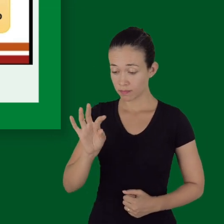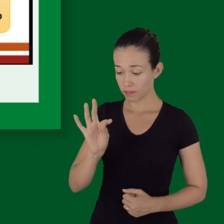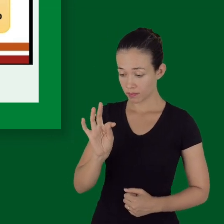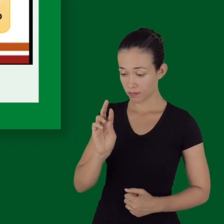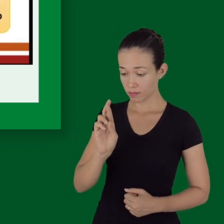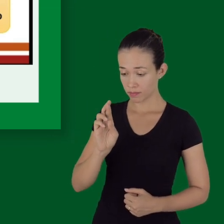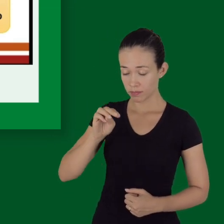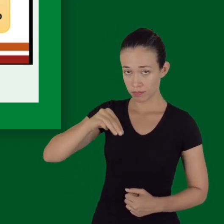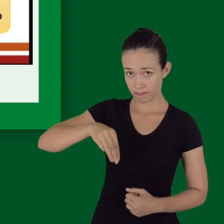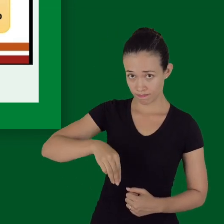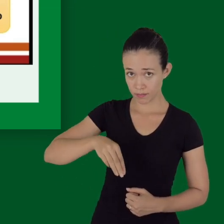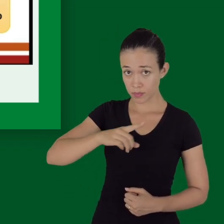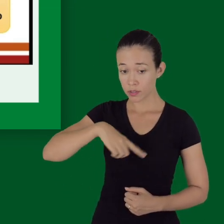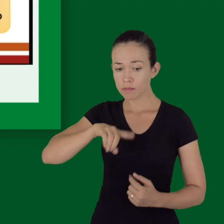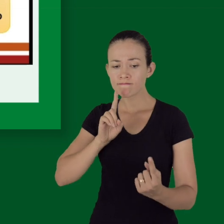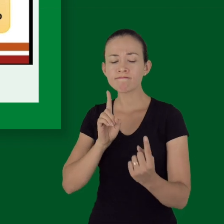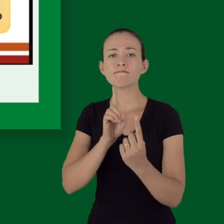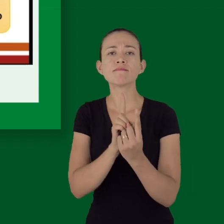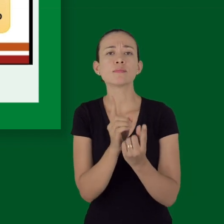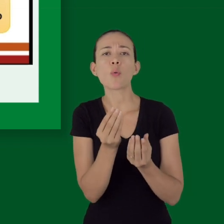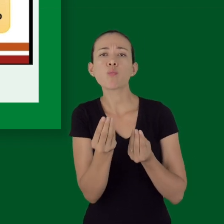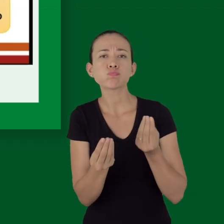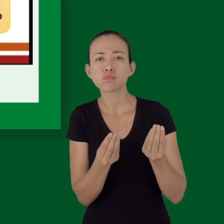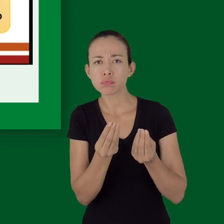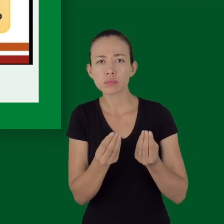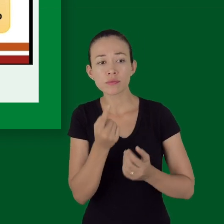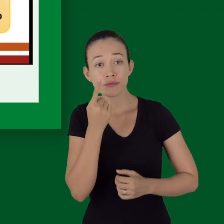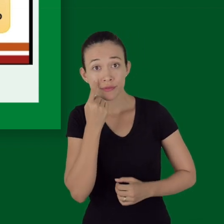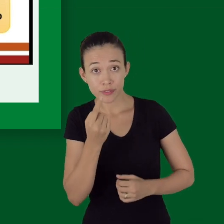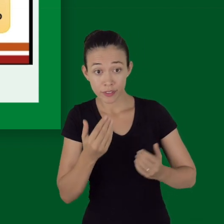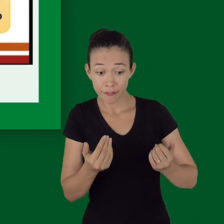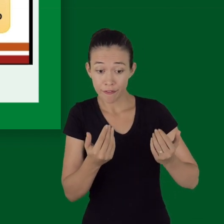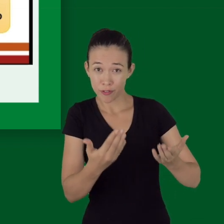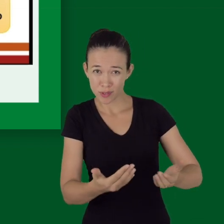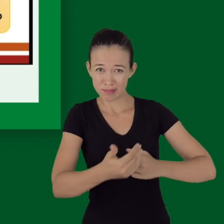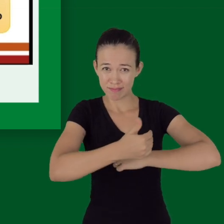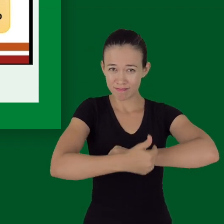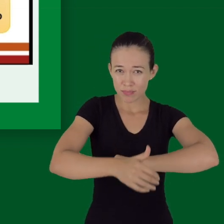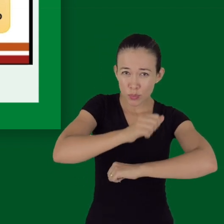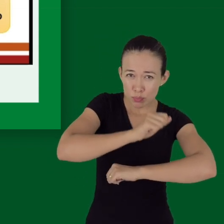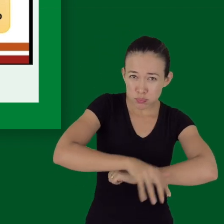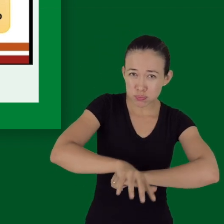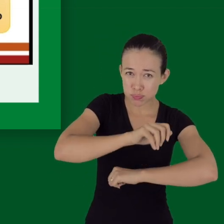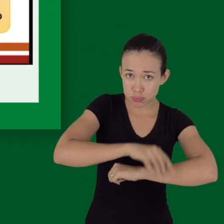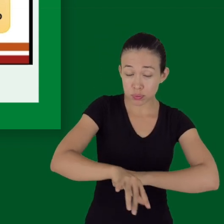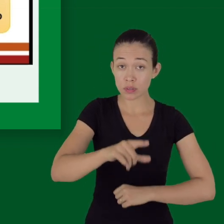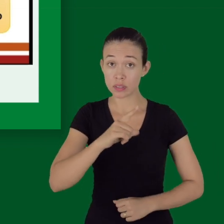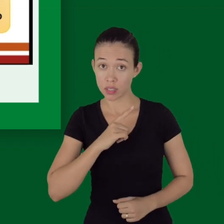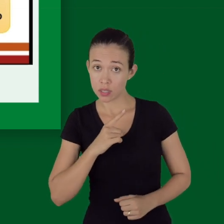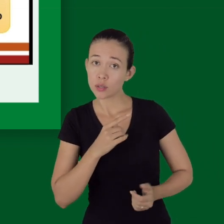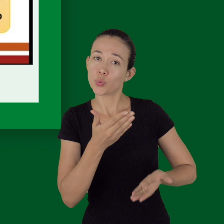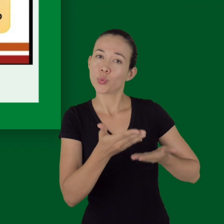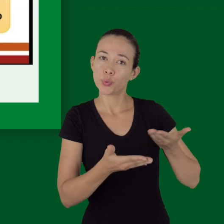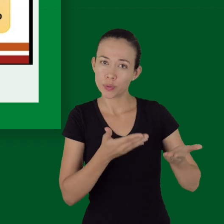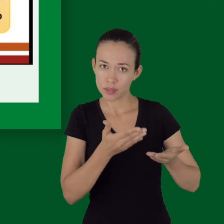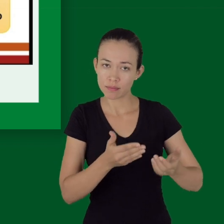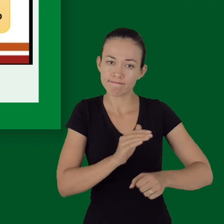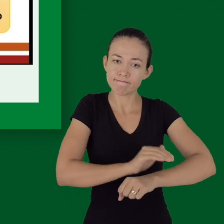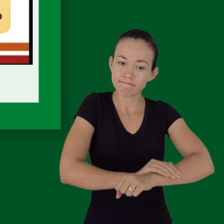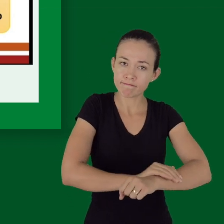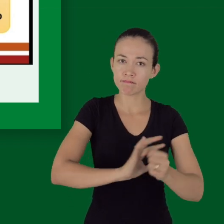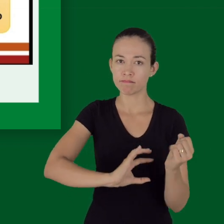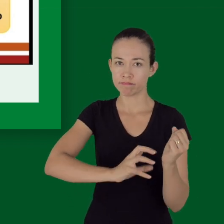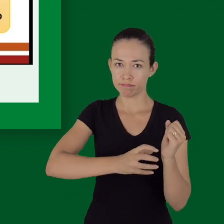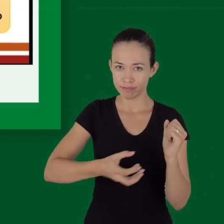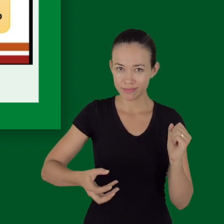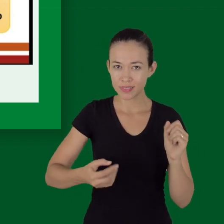no atendimento inicial ao paciente vítima de trauma rápido-medular? Tratar as lesões sanguinantes, torniquete, aquele nosso XABCDE, com